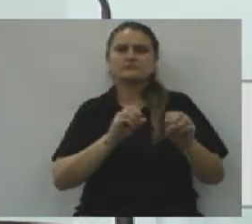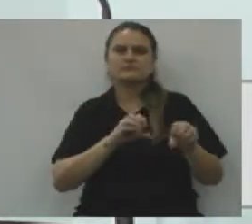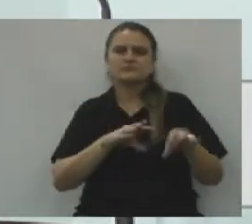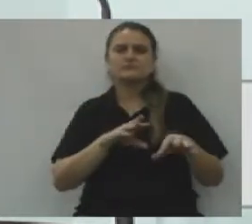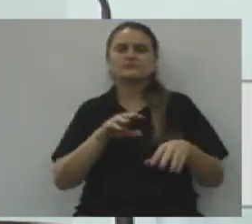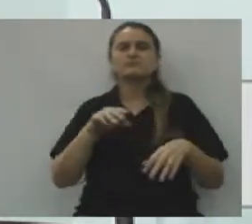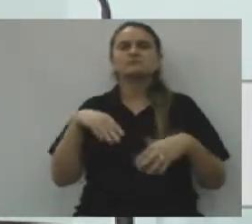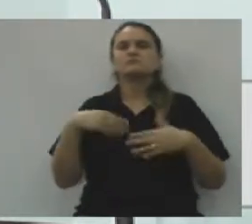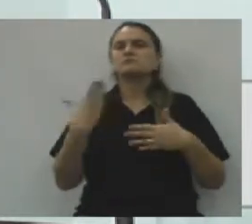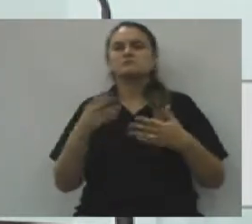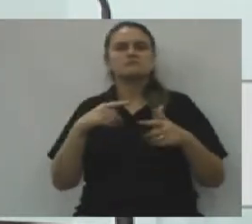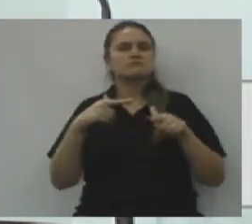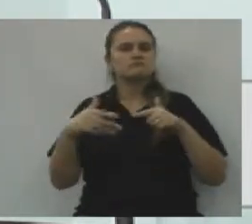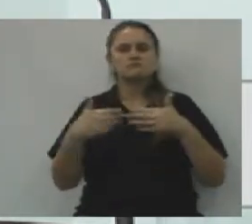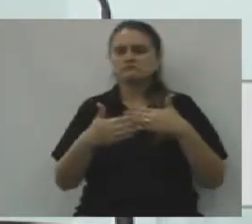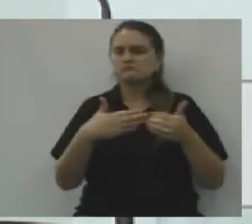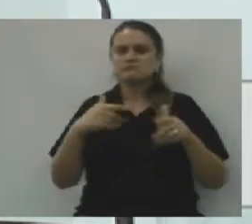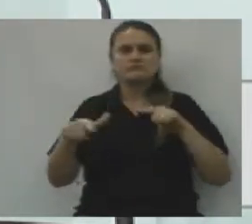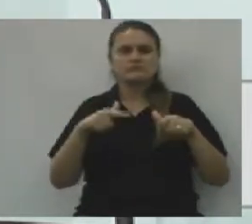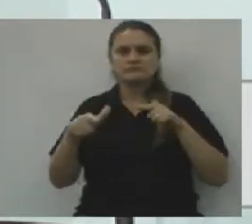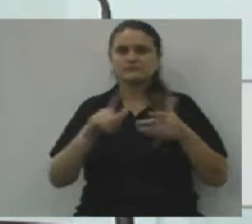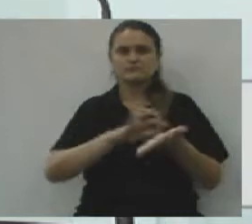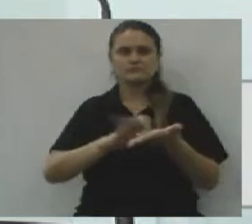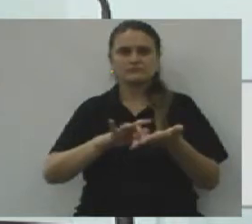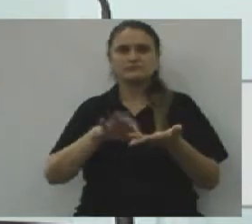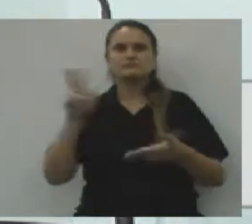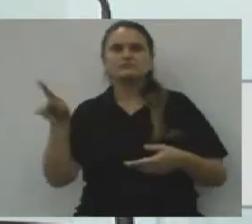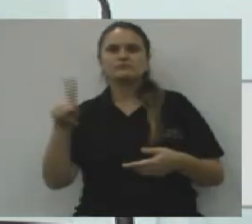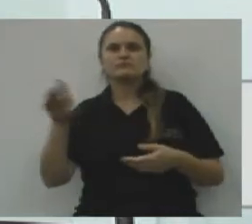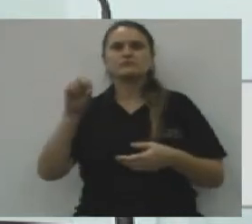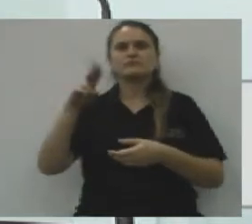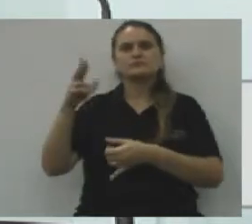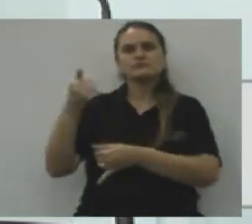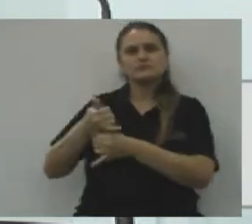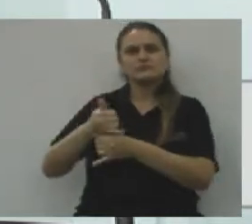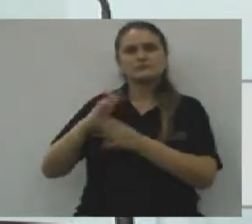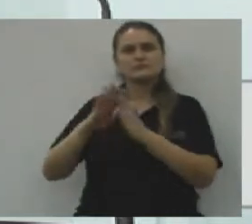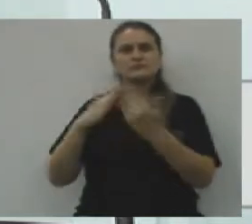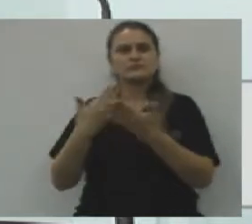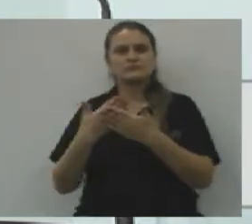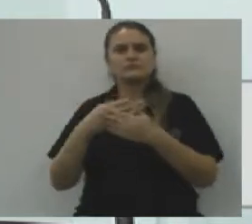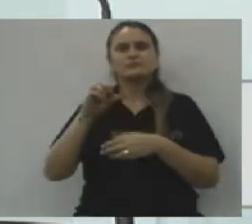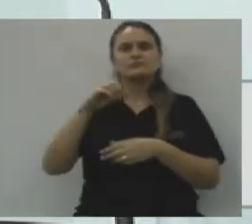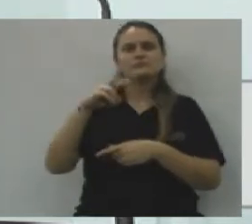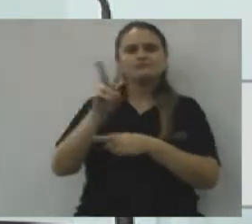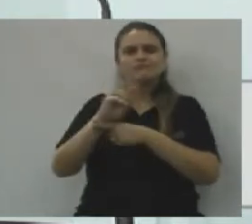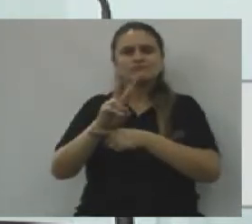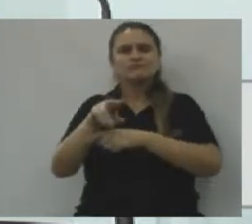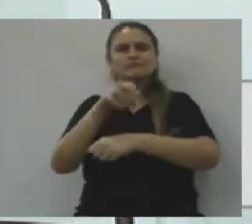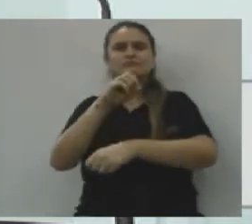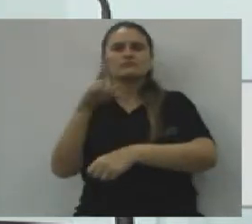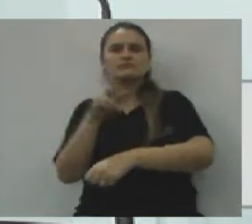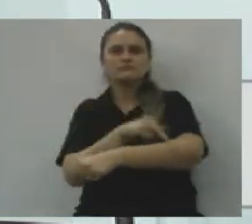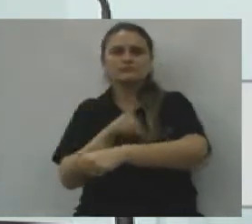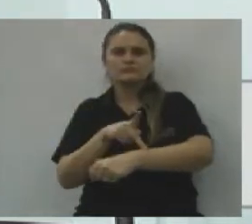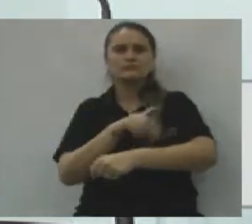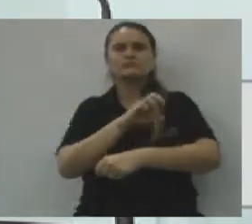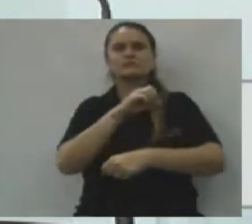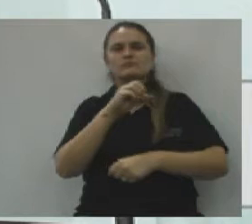que ocupe qualquer cargo de secretário, professor, o diretor de escola, supervisor, o pedagogo